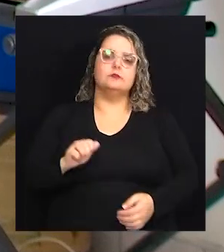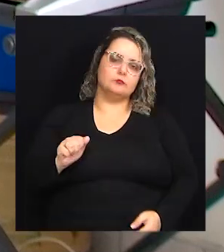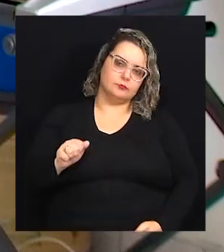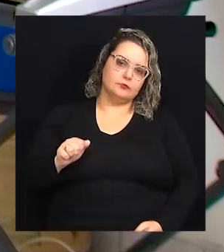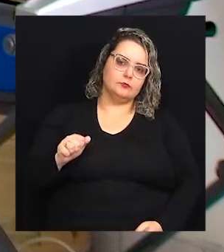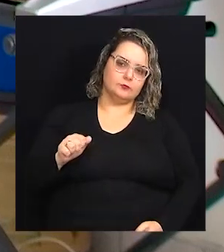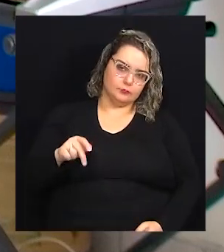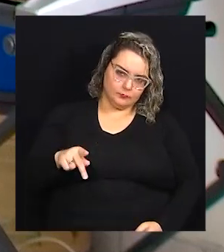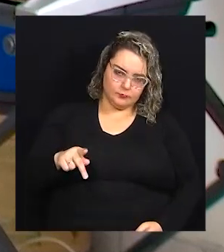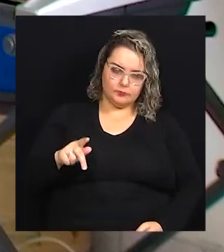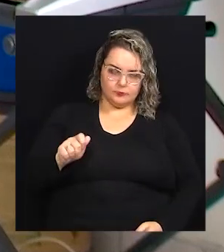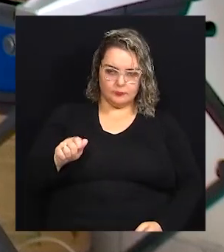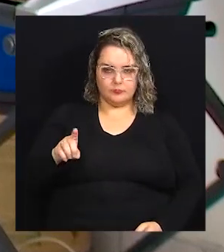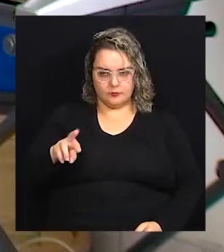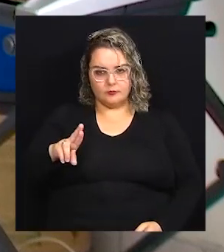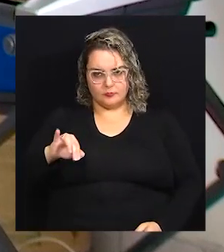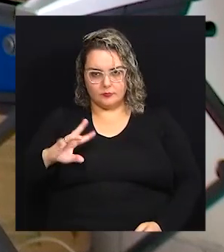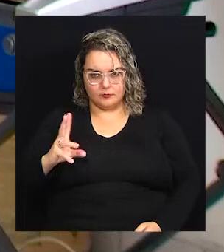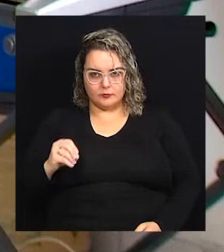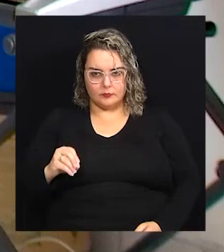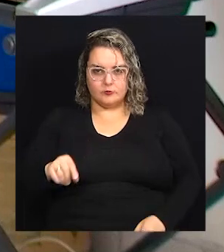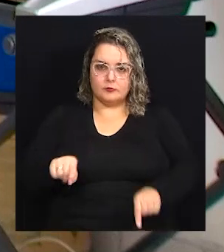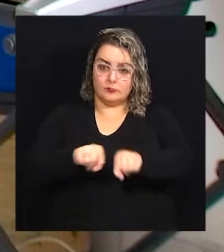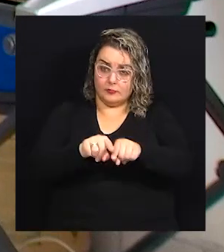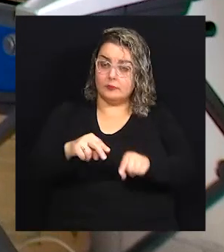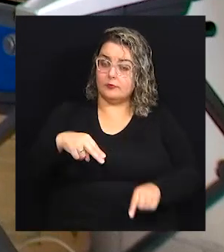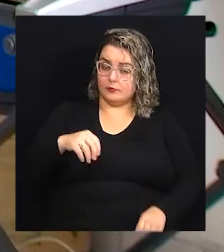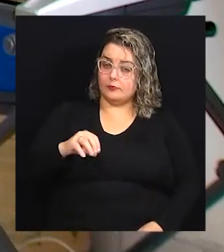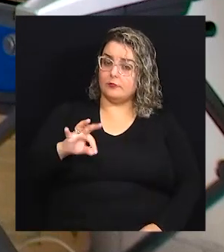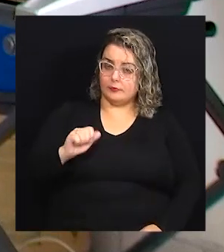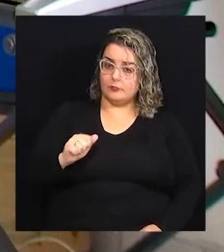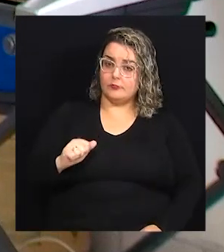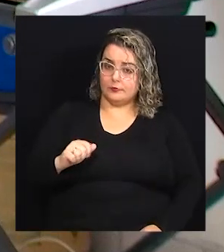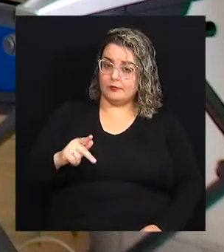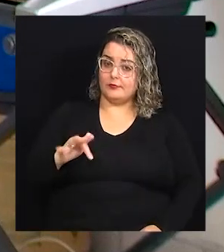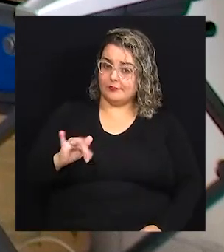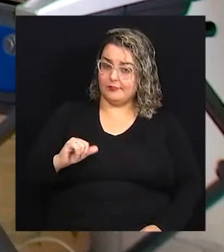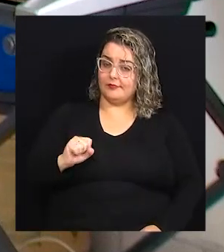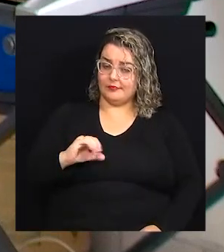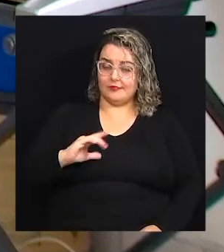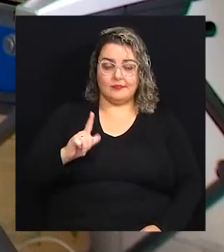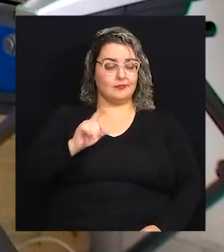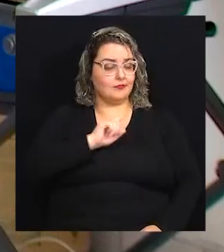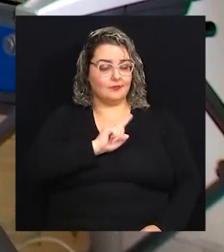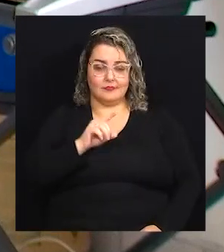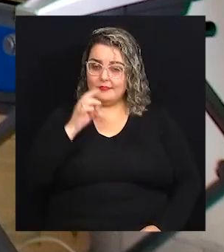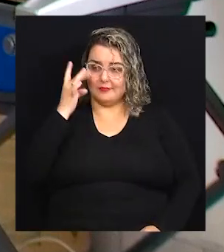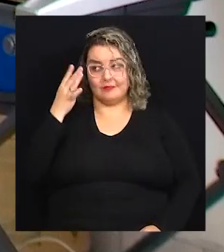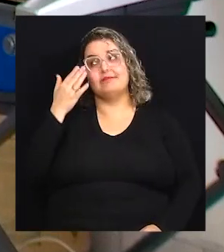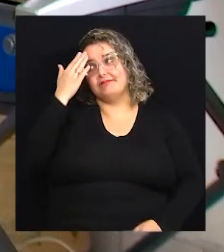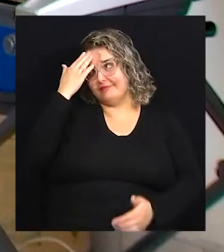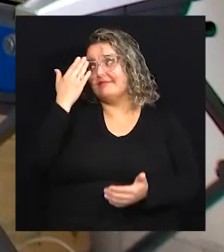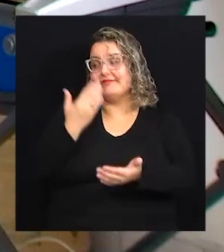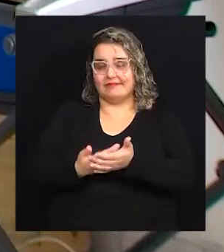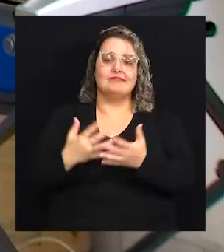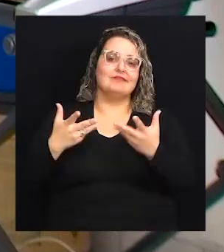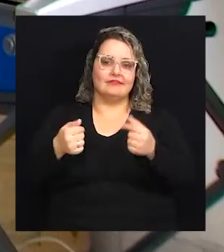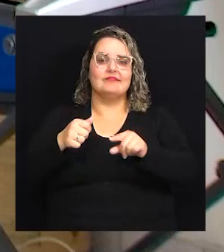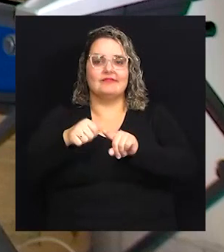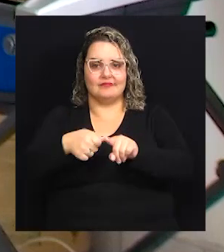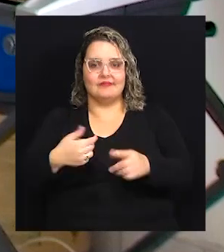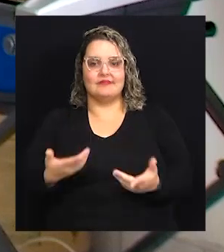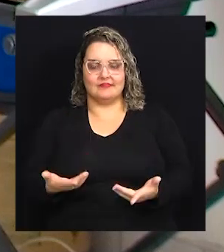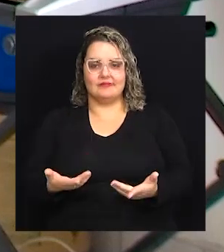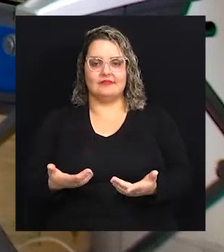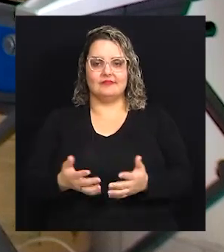setor de padrinhos e nota fiscal. Não é fácil. Acredito. Todos os meses a gente acaba